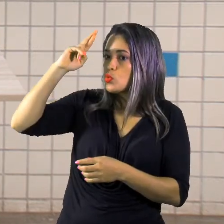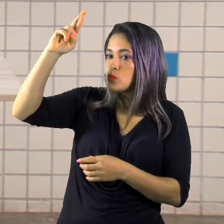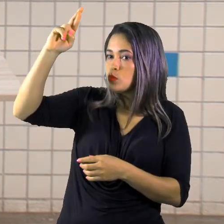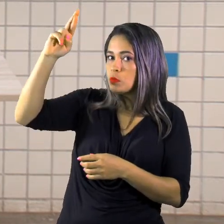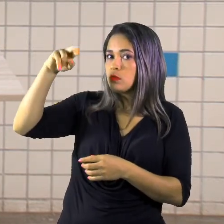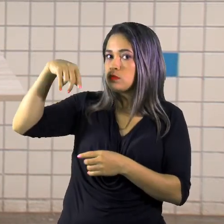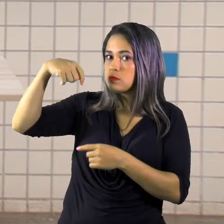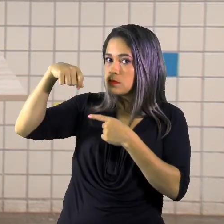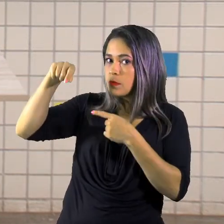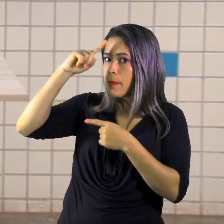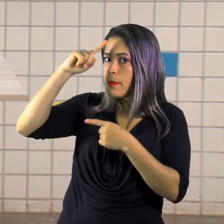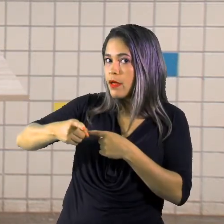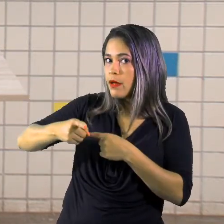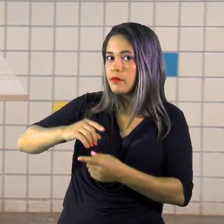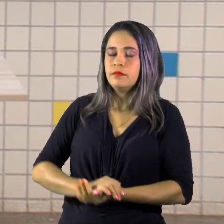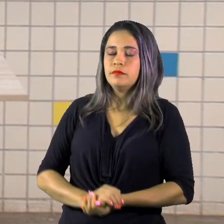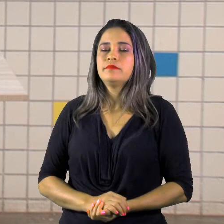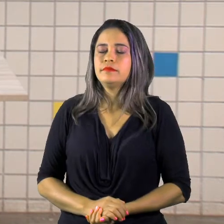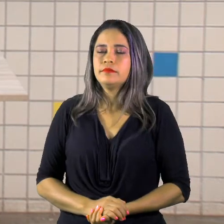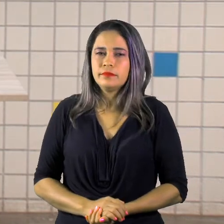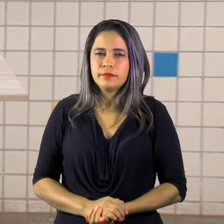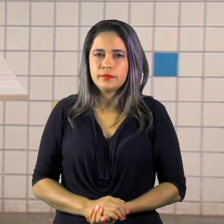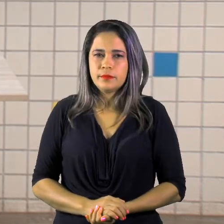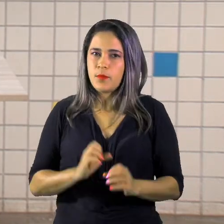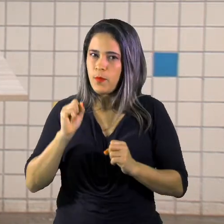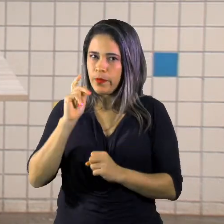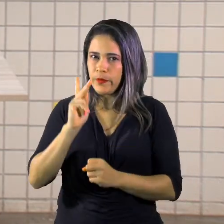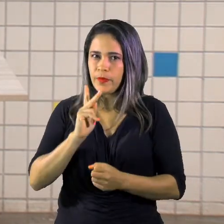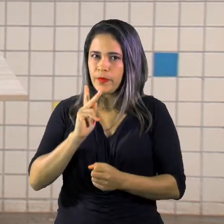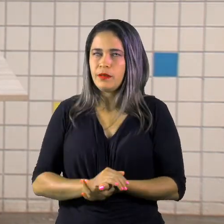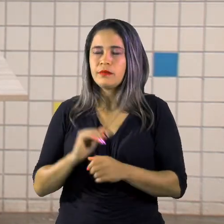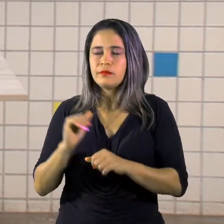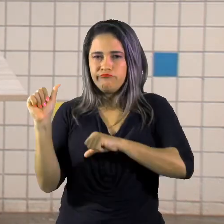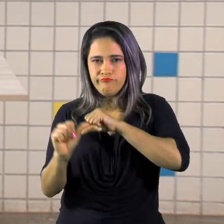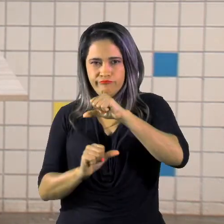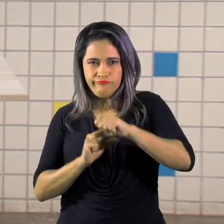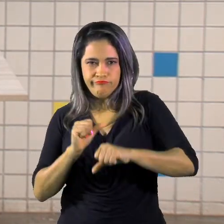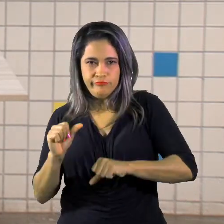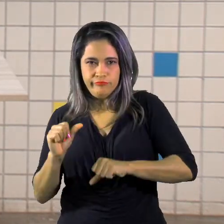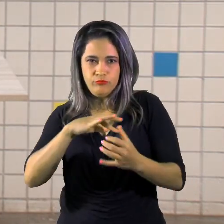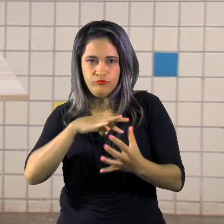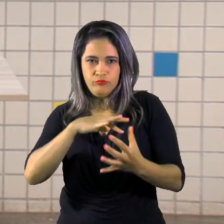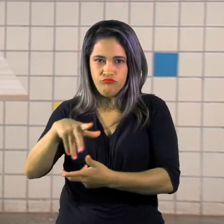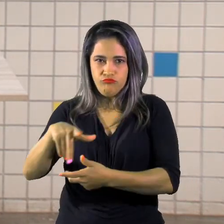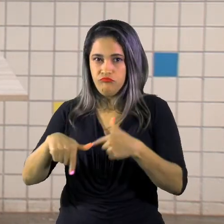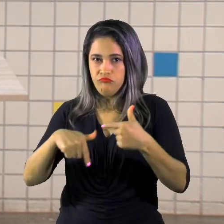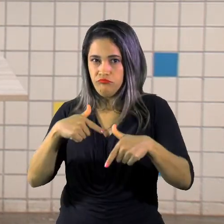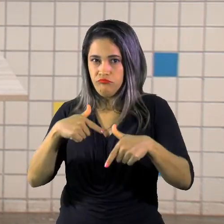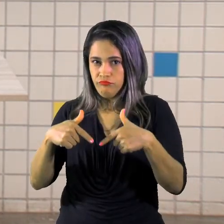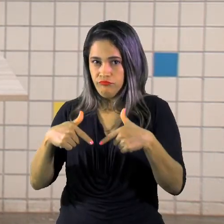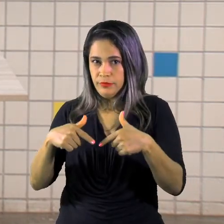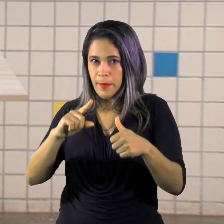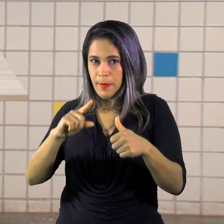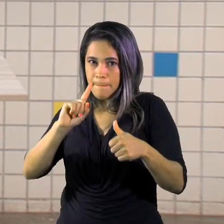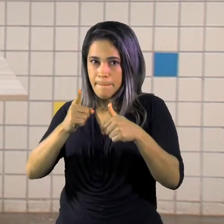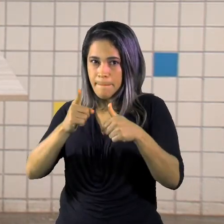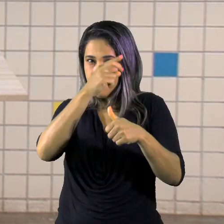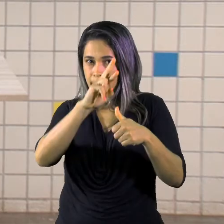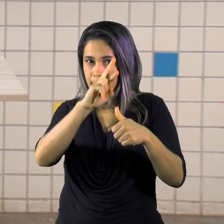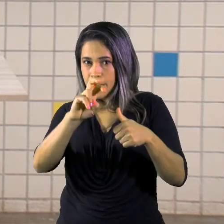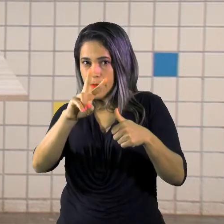empresa, o dono da indústria. Ok, pessoal? Então, essa mudança no mundo do trabalho a partir da primeira Revolução